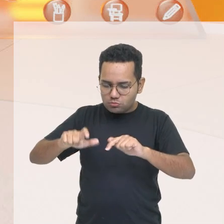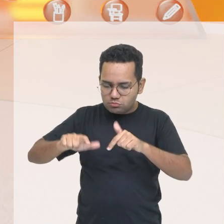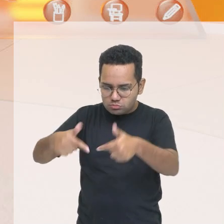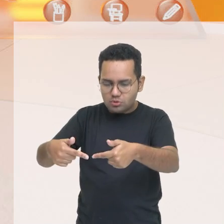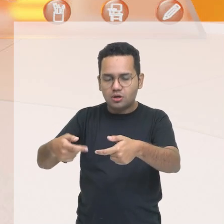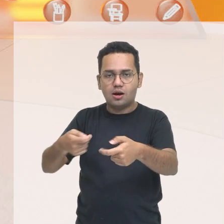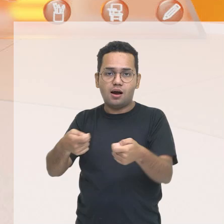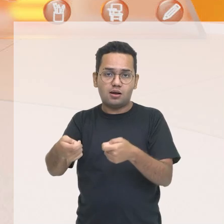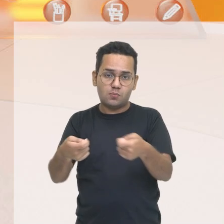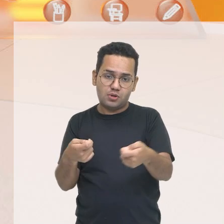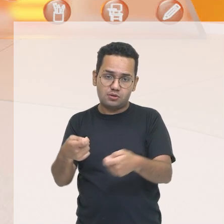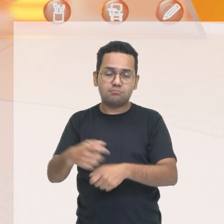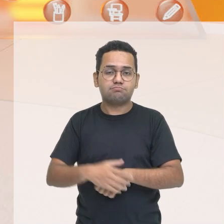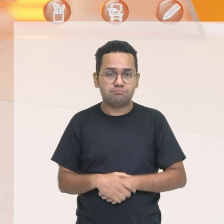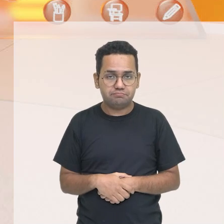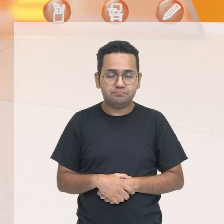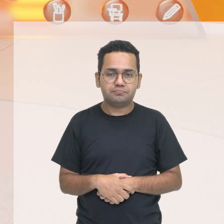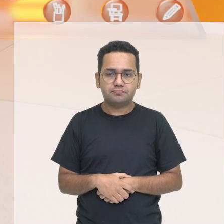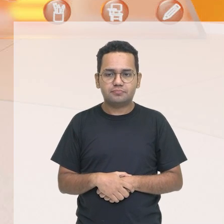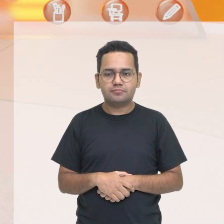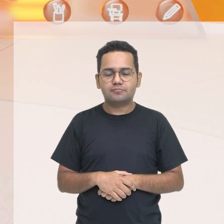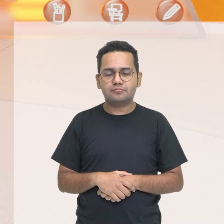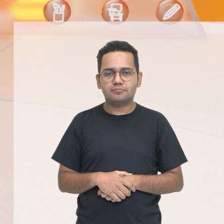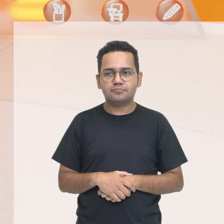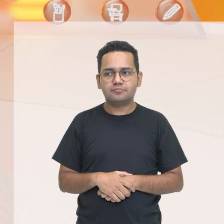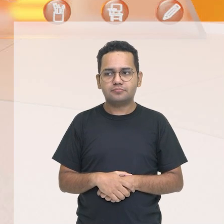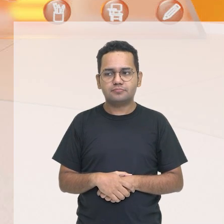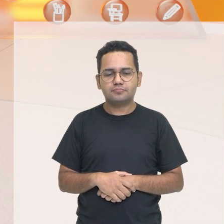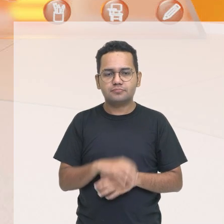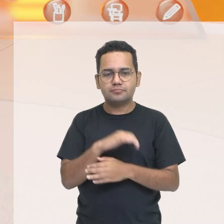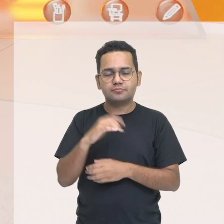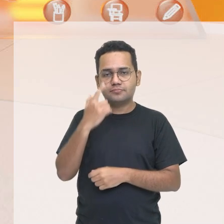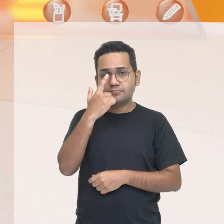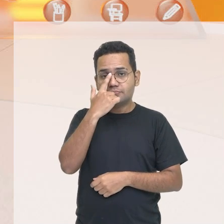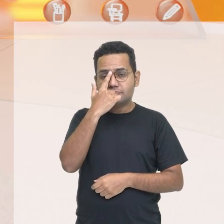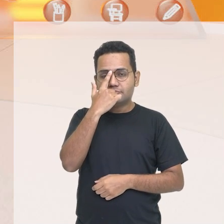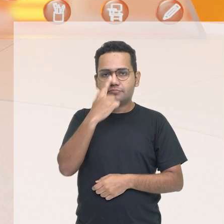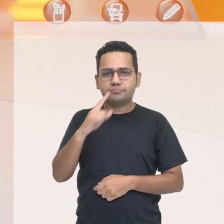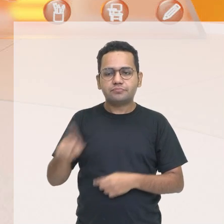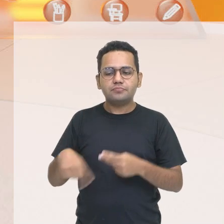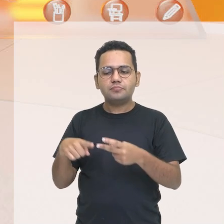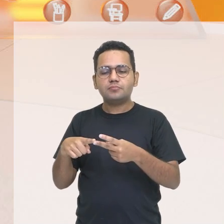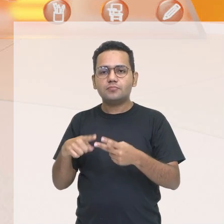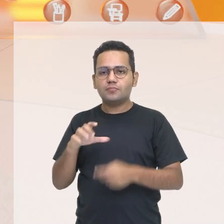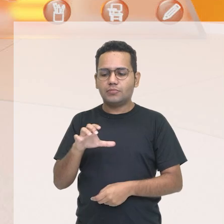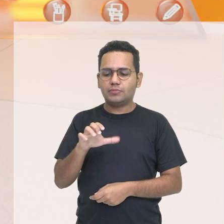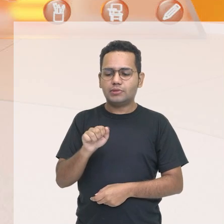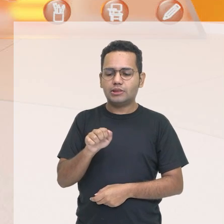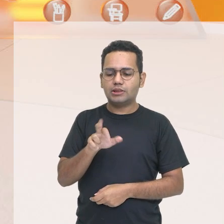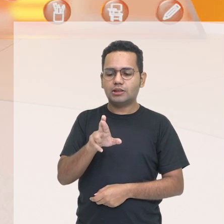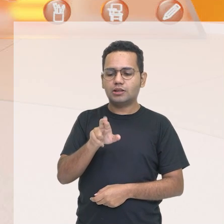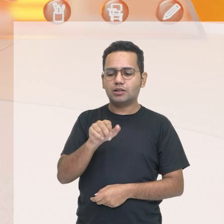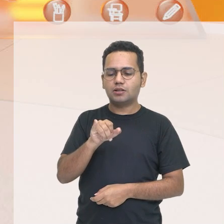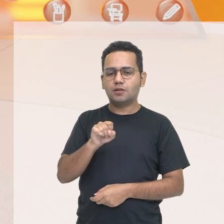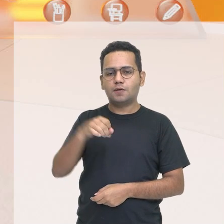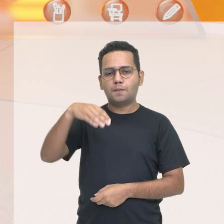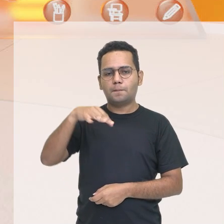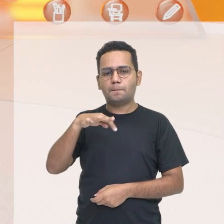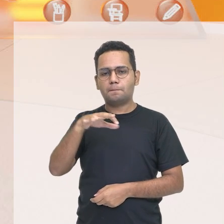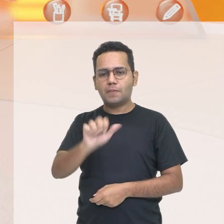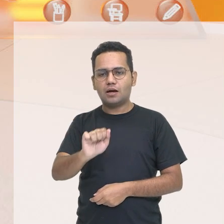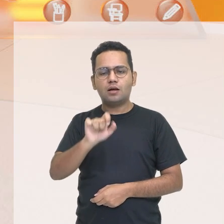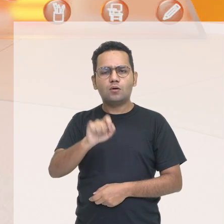exercer a dominação. Então, é chamada de tradicional. Carismática. A obediência